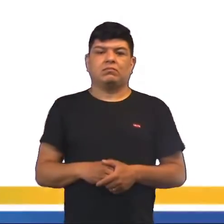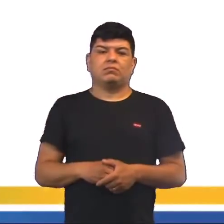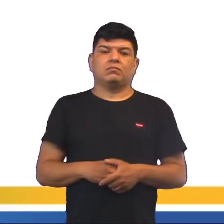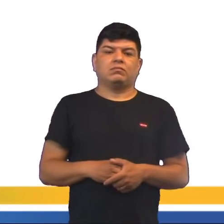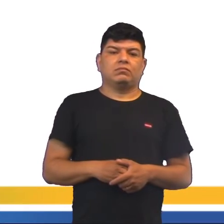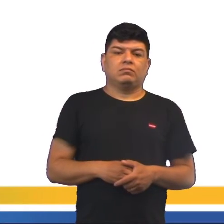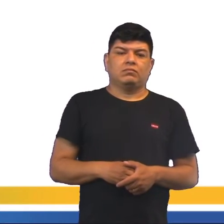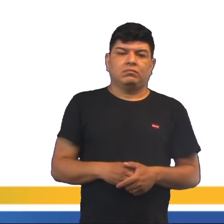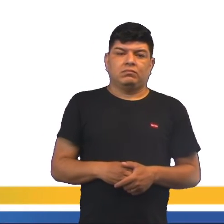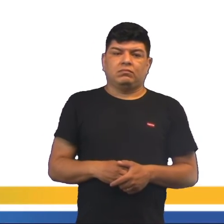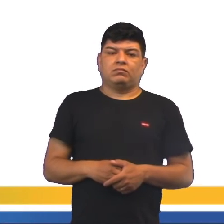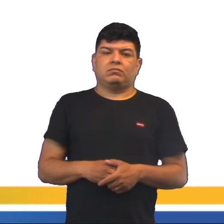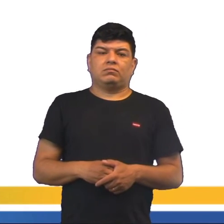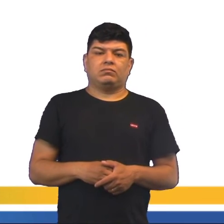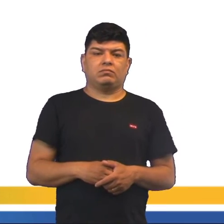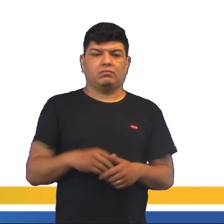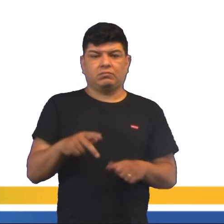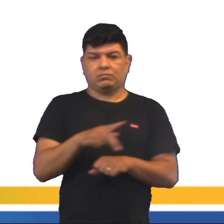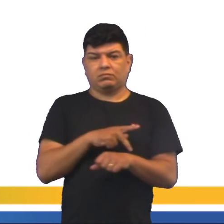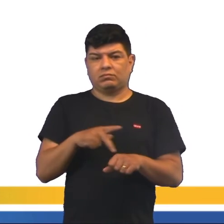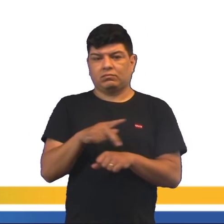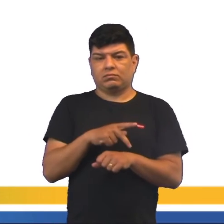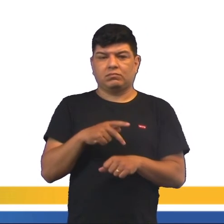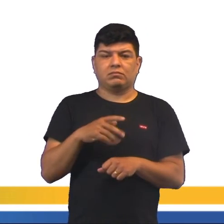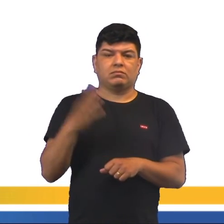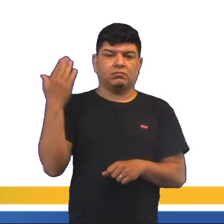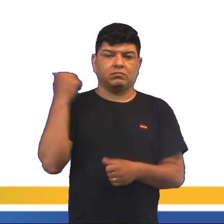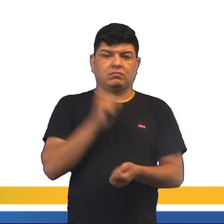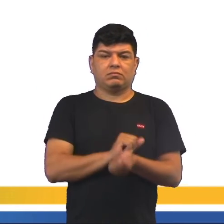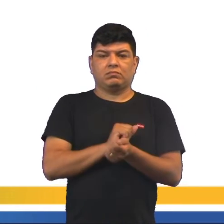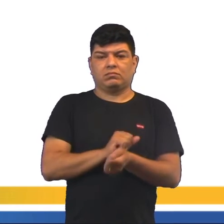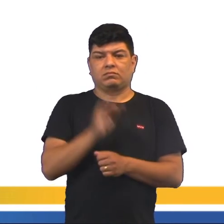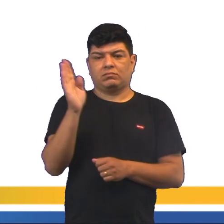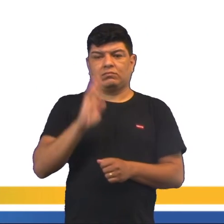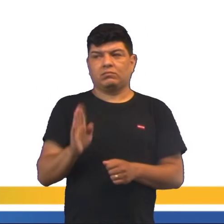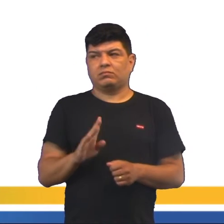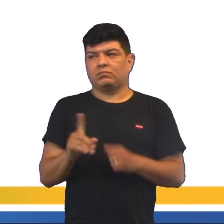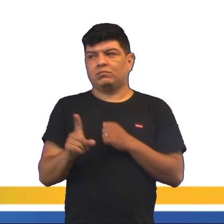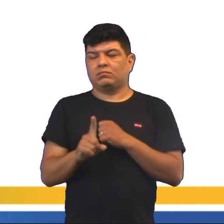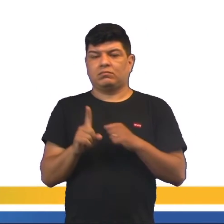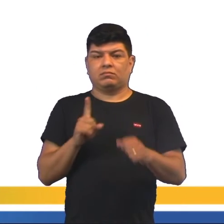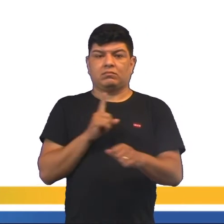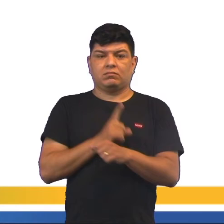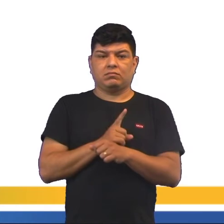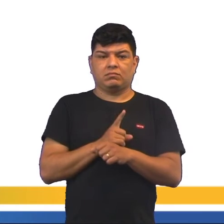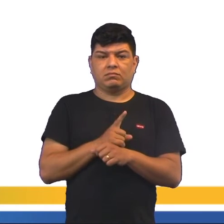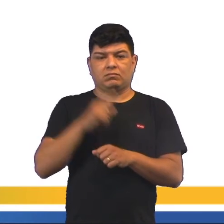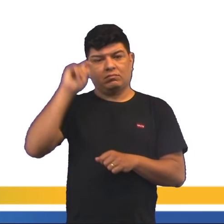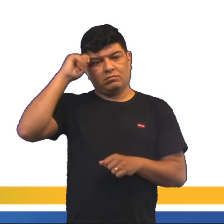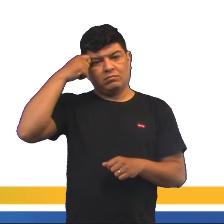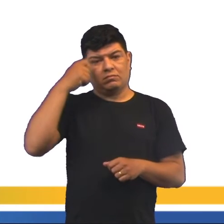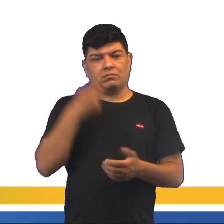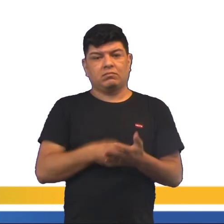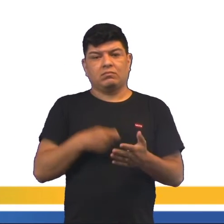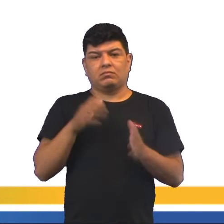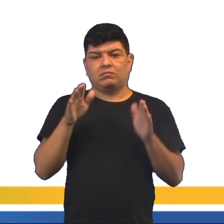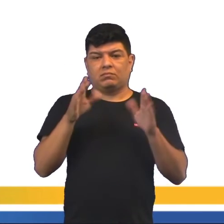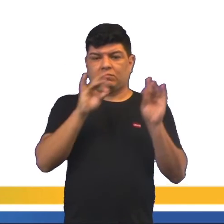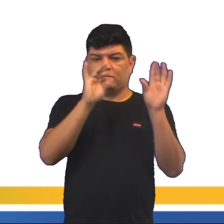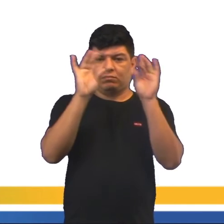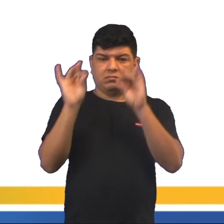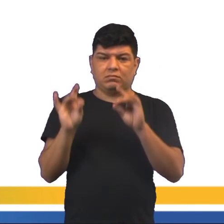hoje. Num país com passado escravista como o Brasil, a situação social dos negros exige